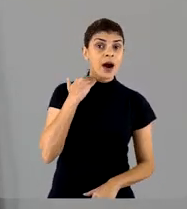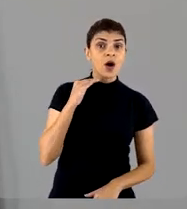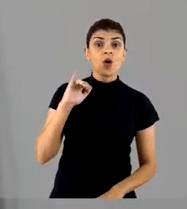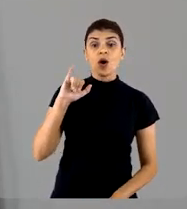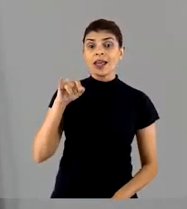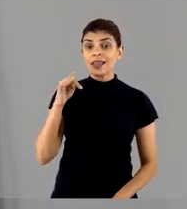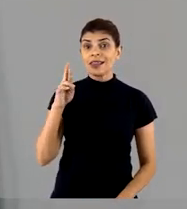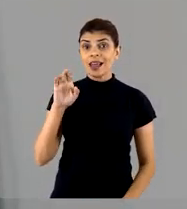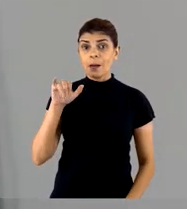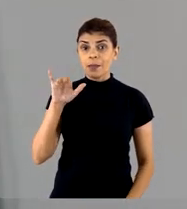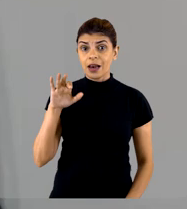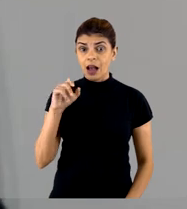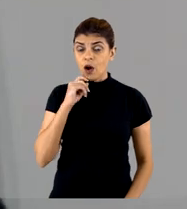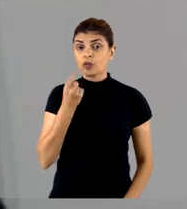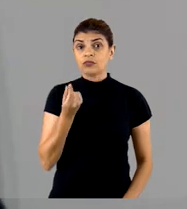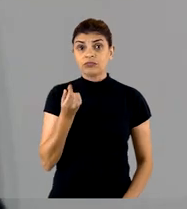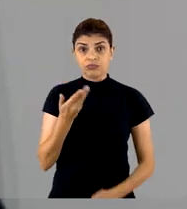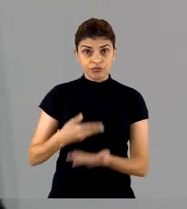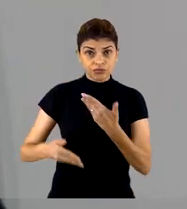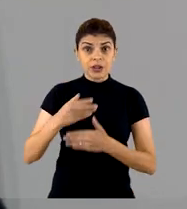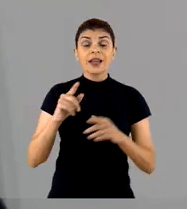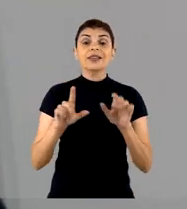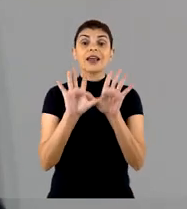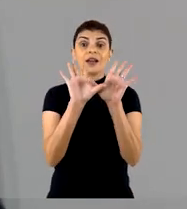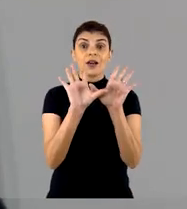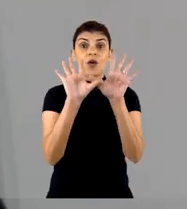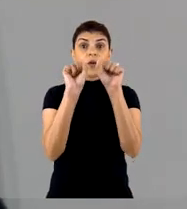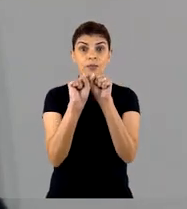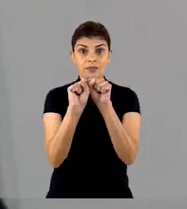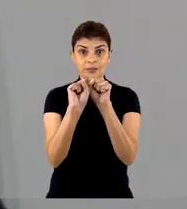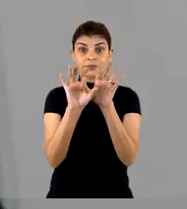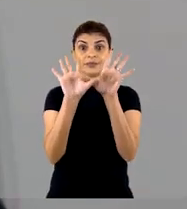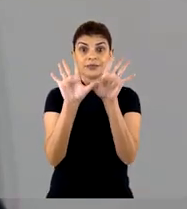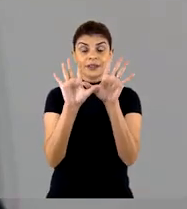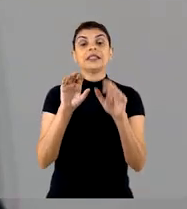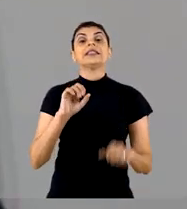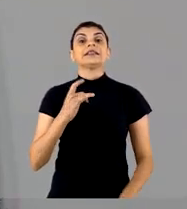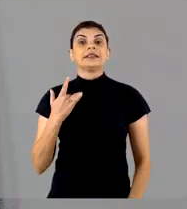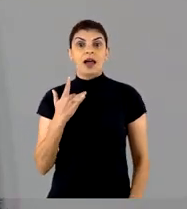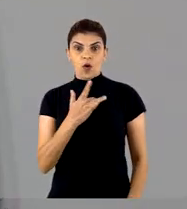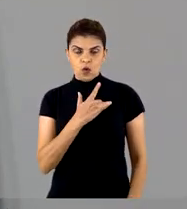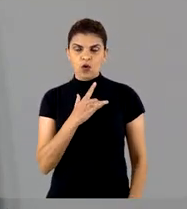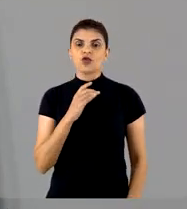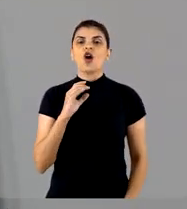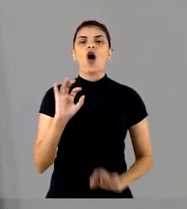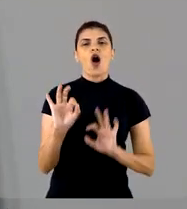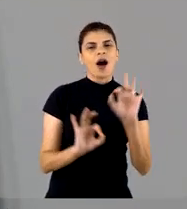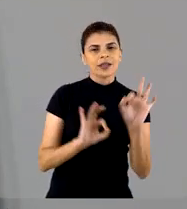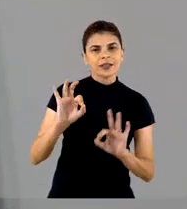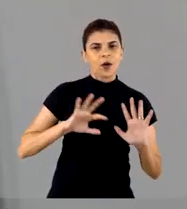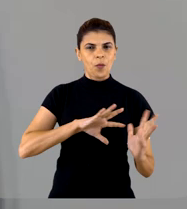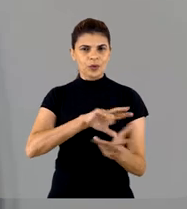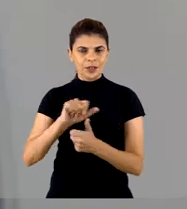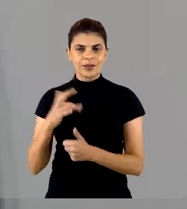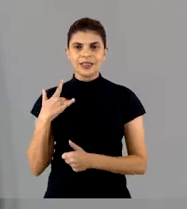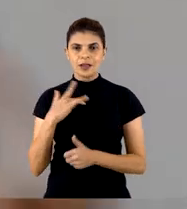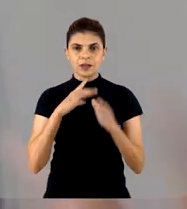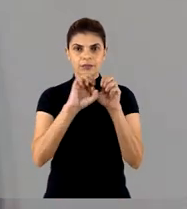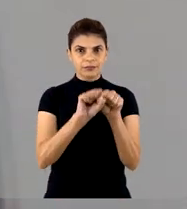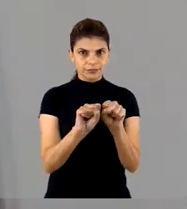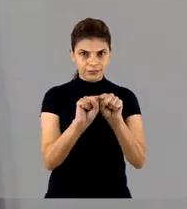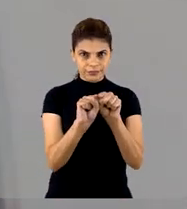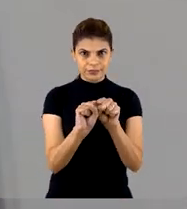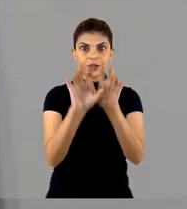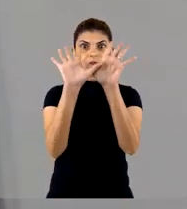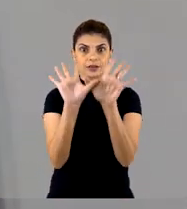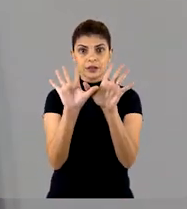de Desenvolvimento, você passa a ter a Organização Mundial da Saúde, que por que que eu me refiro ao espírito